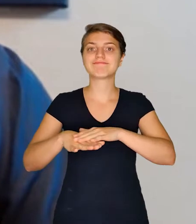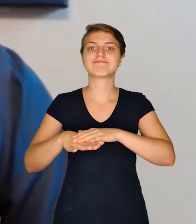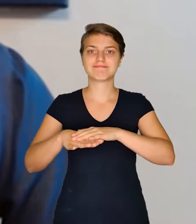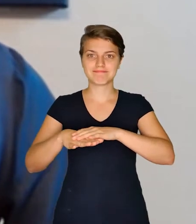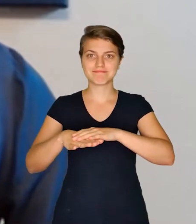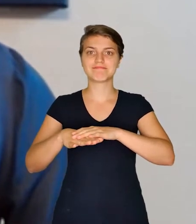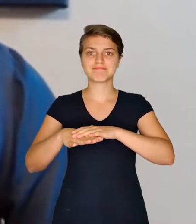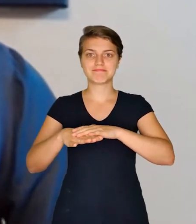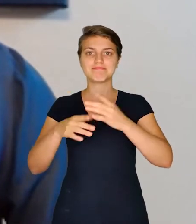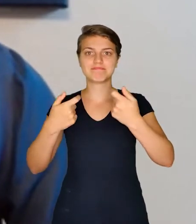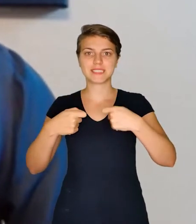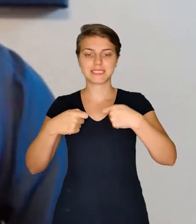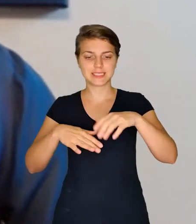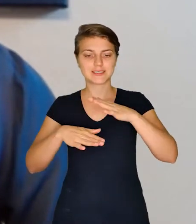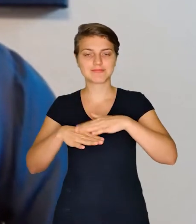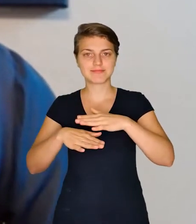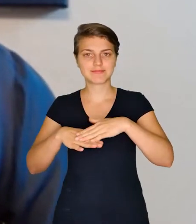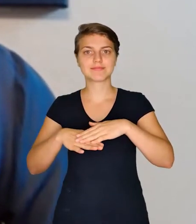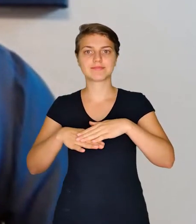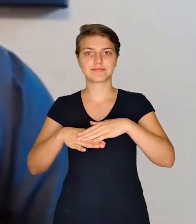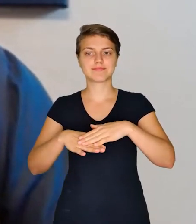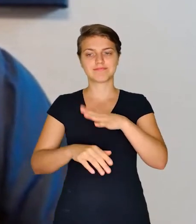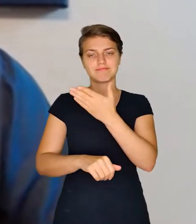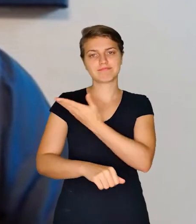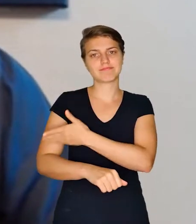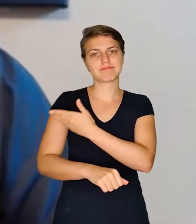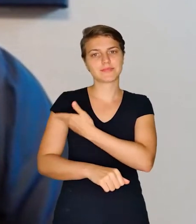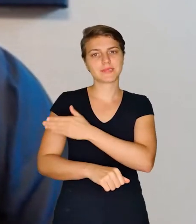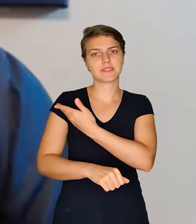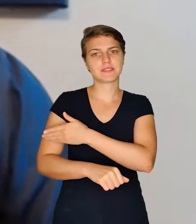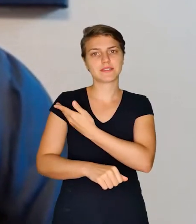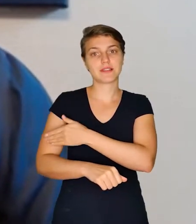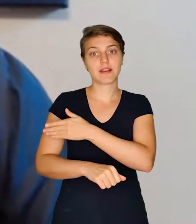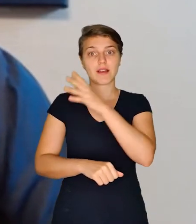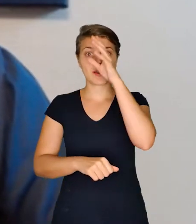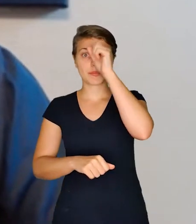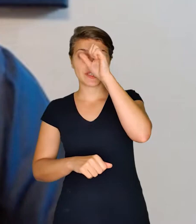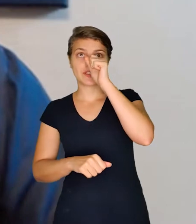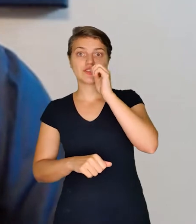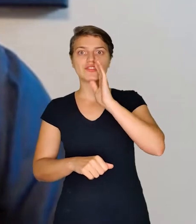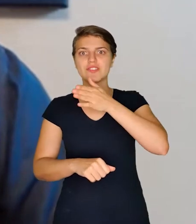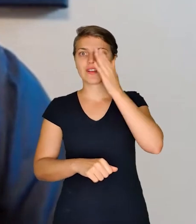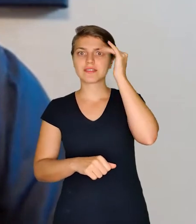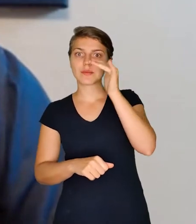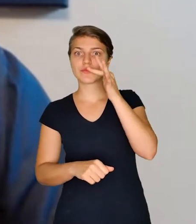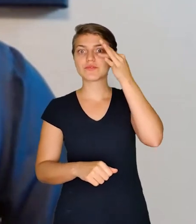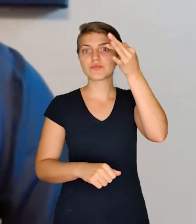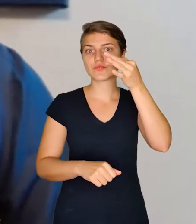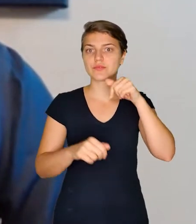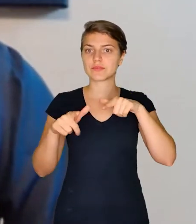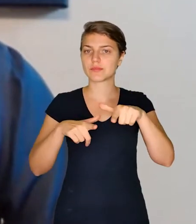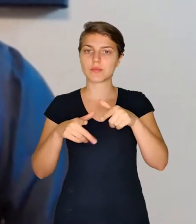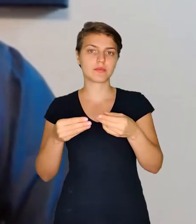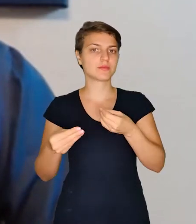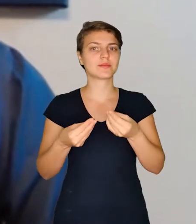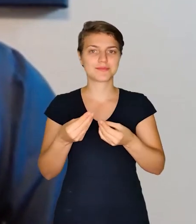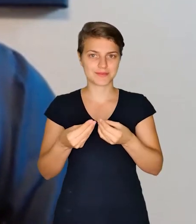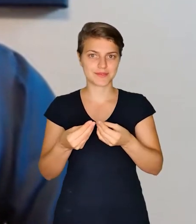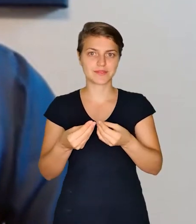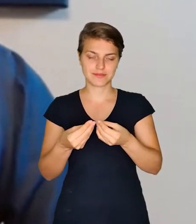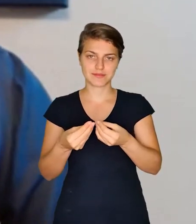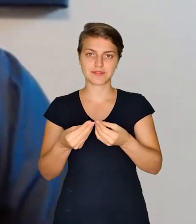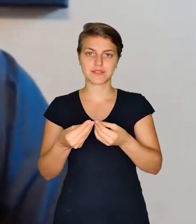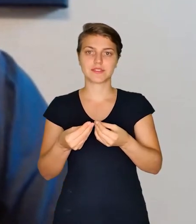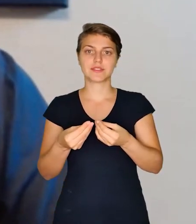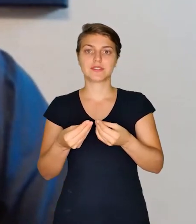quais o estudante aprende praticando aquilo que será o seu dia a dia no ambiente de trabalho. A moderna infraestrutura da